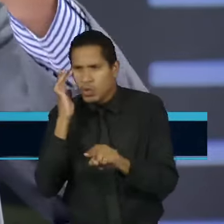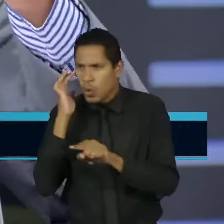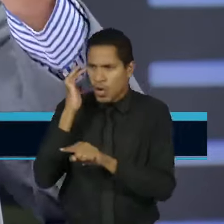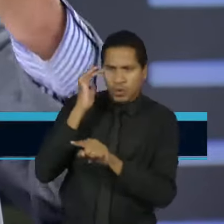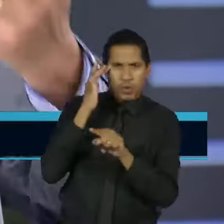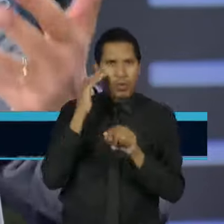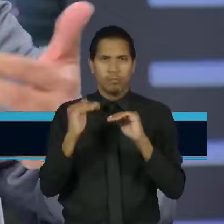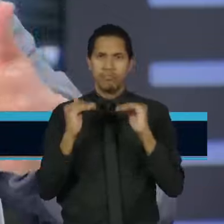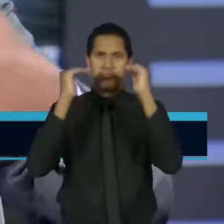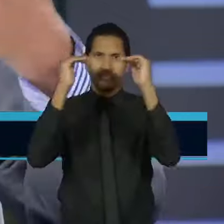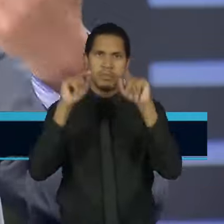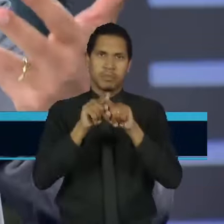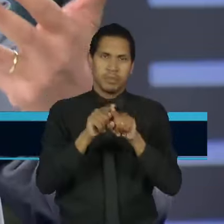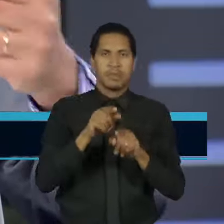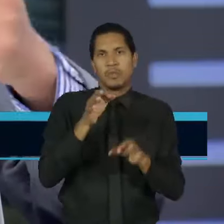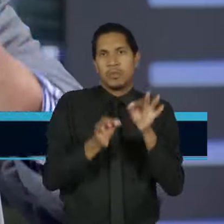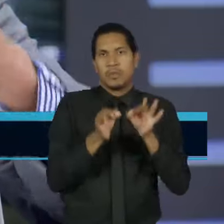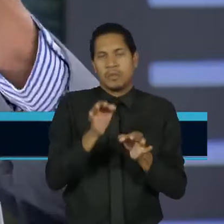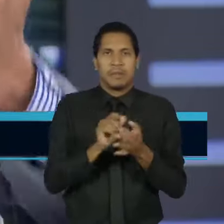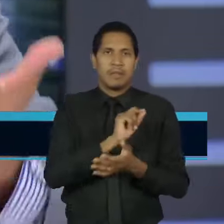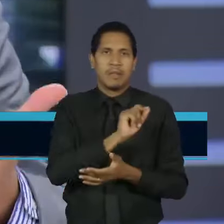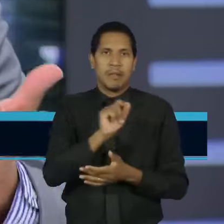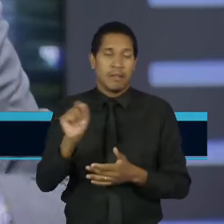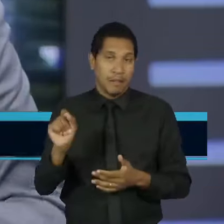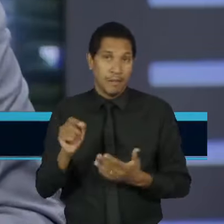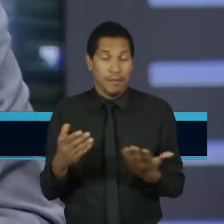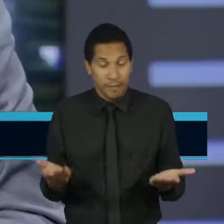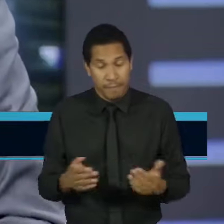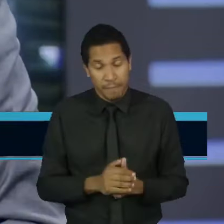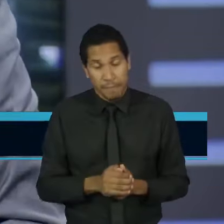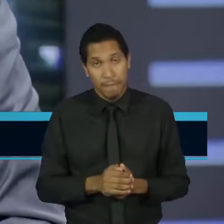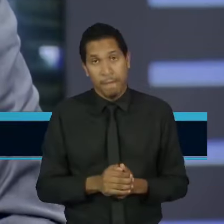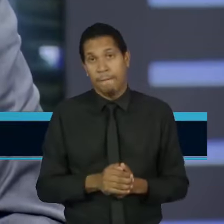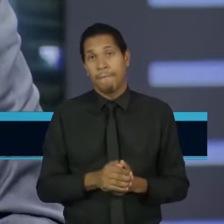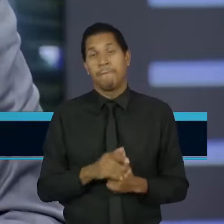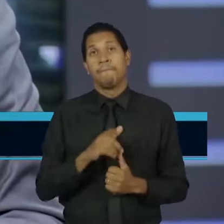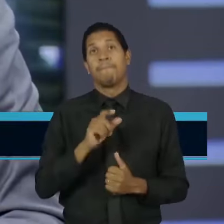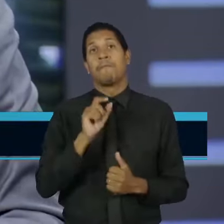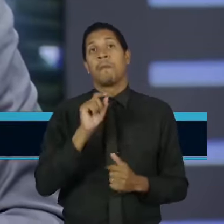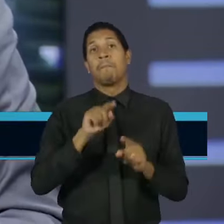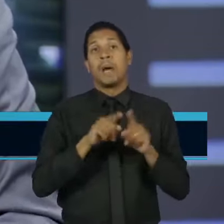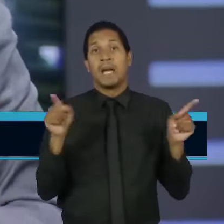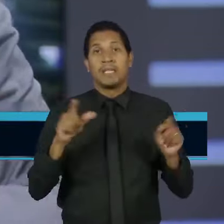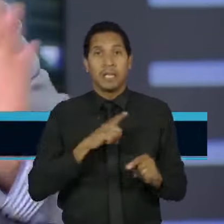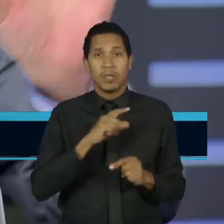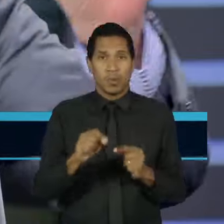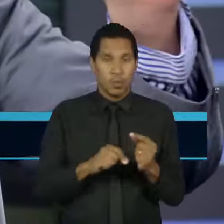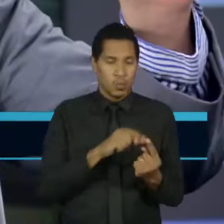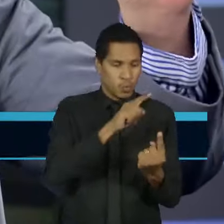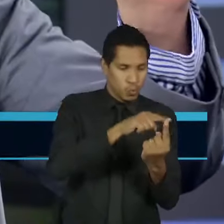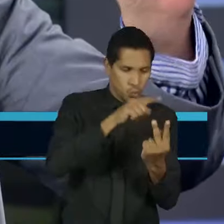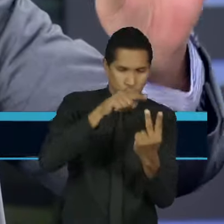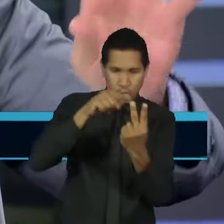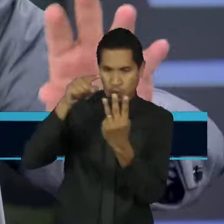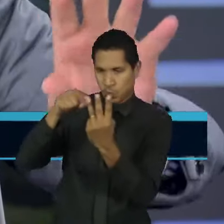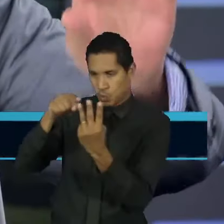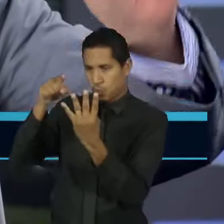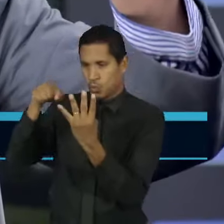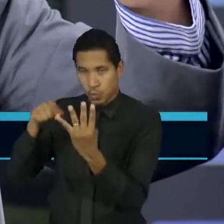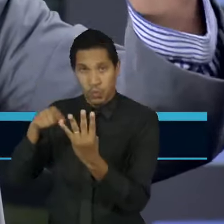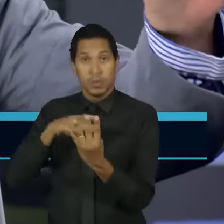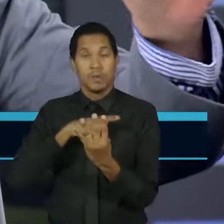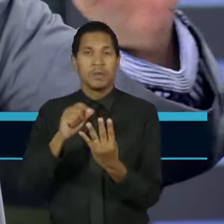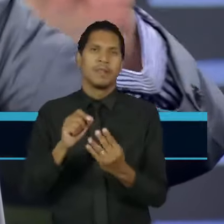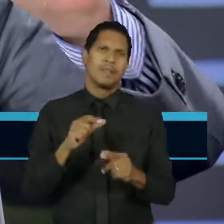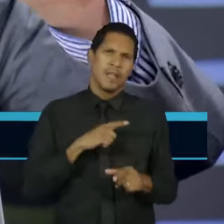estados, questão de leis federais, etc., e o Supremo Tribunal Federal. A verdade é que dentro desse sistema, fora os outros, a Justiça